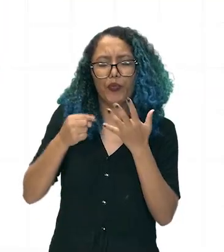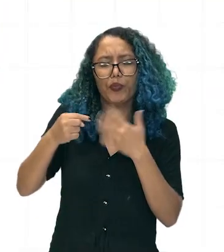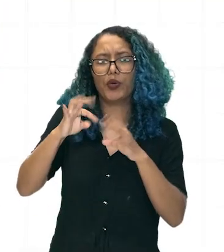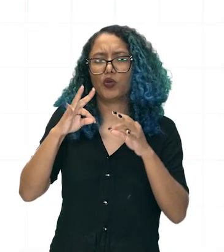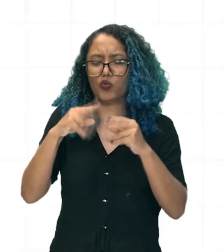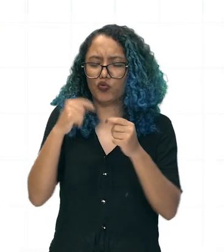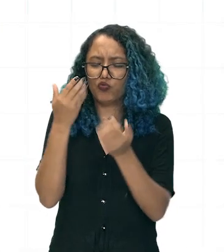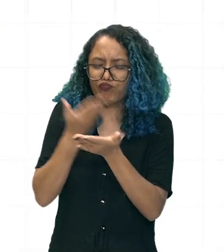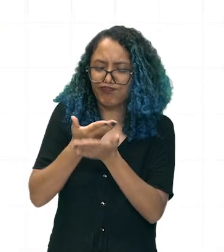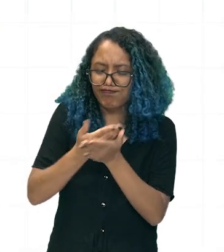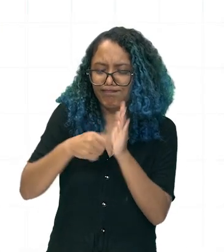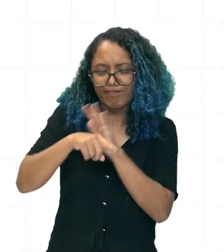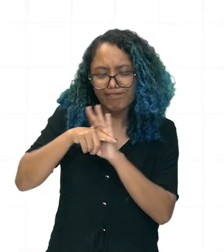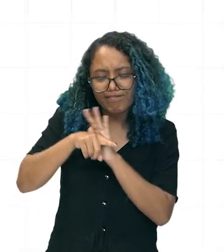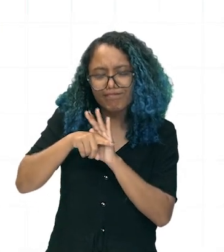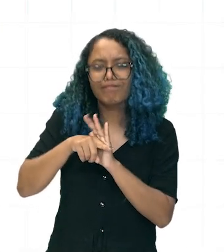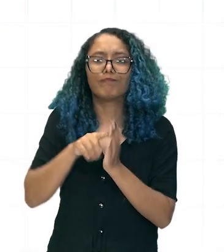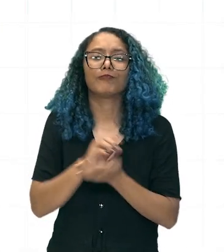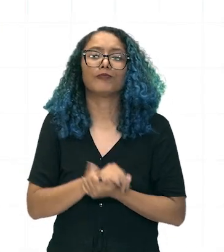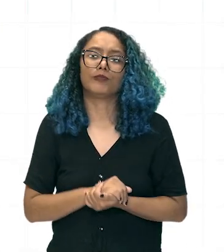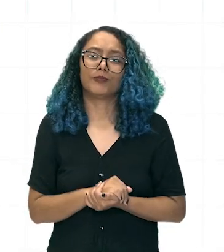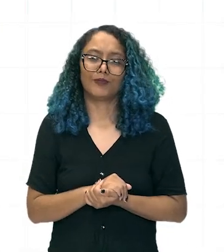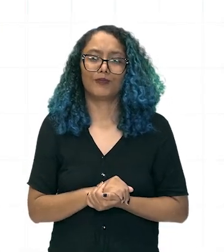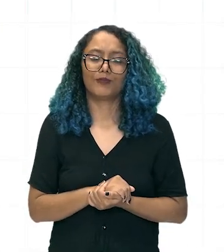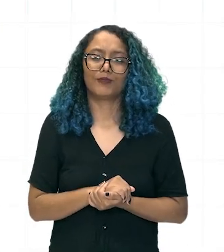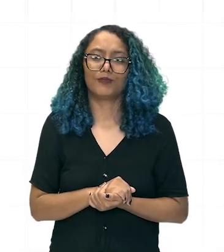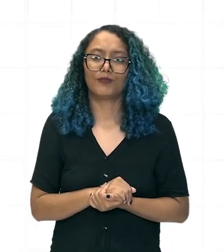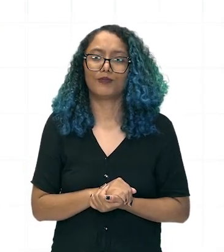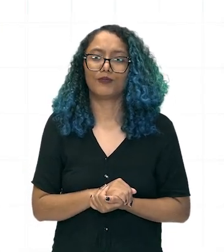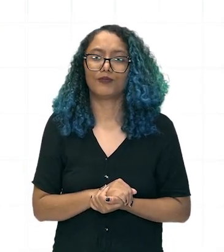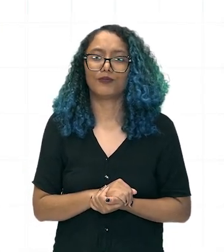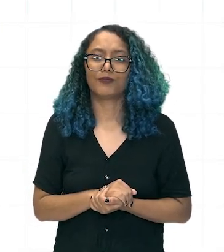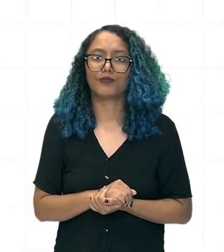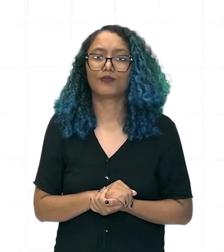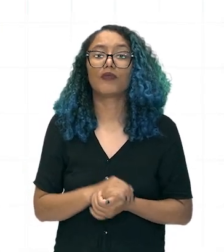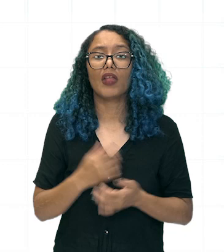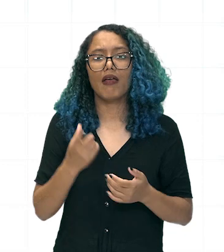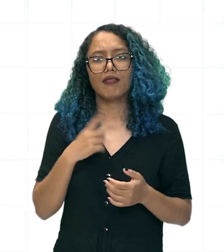aí que nós temos o painel